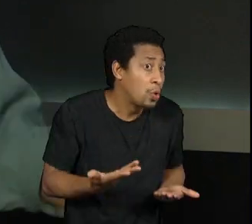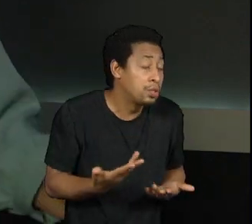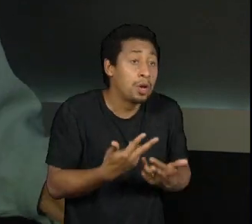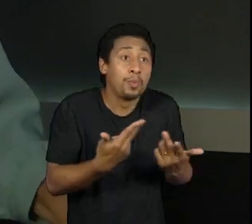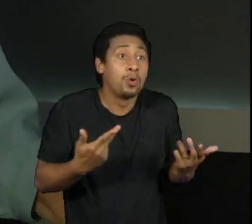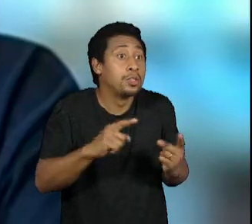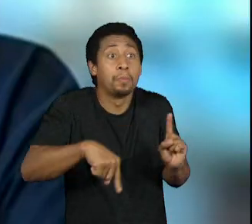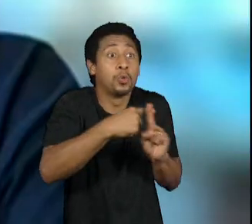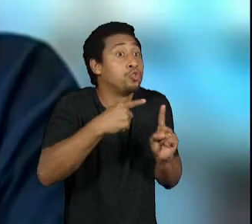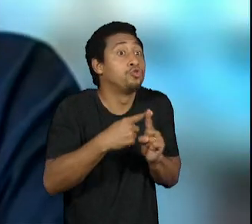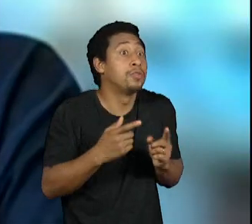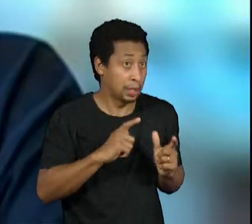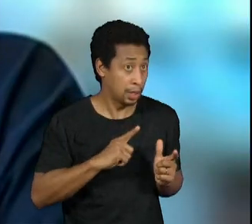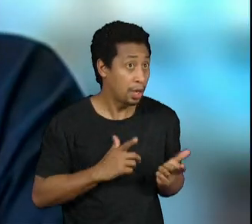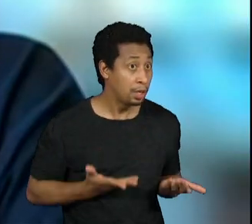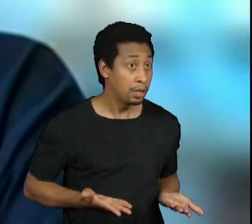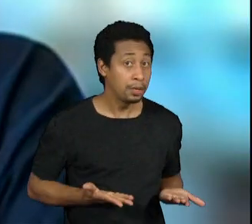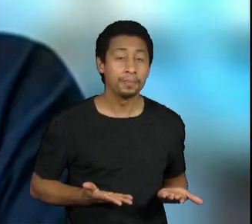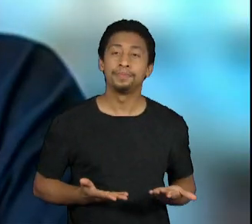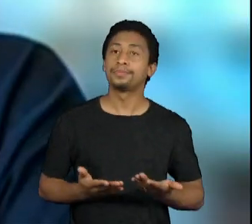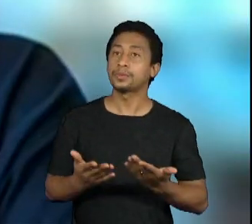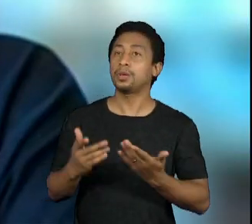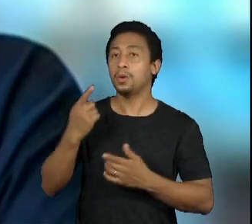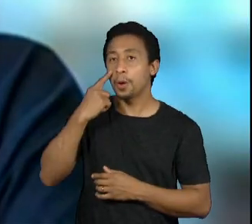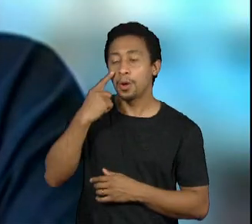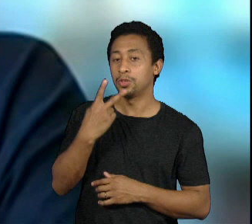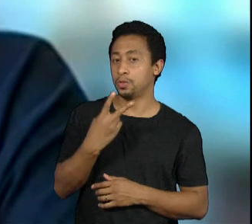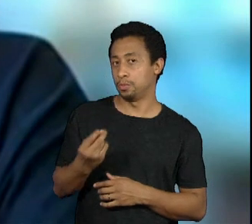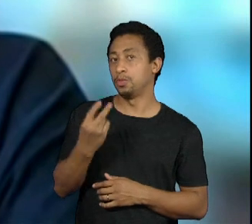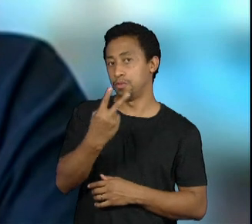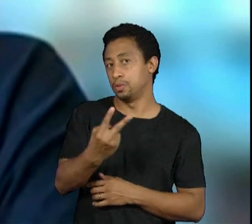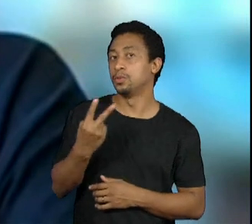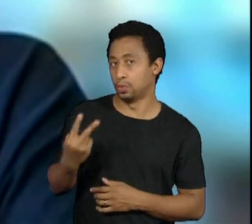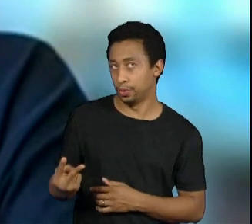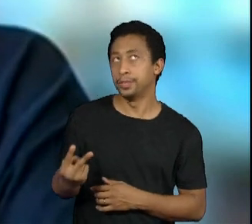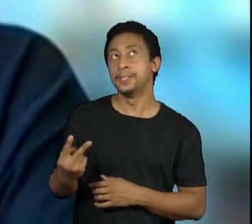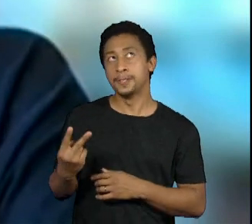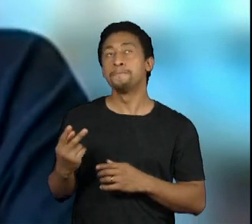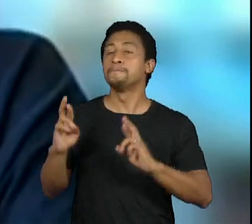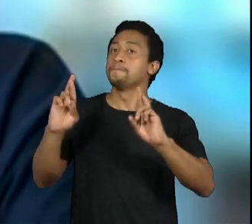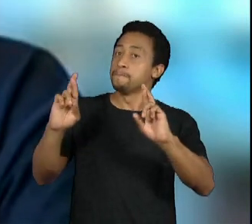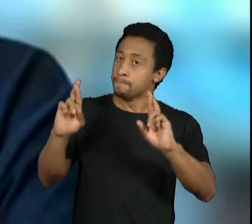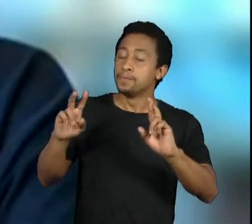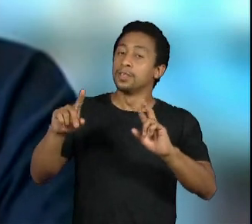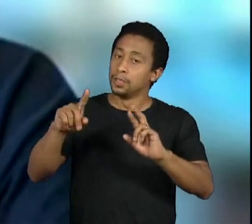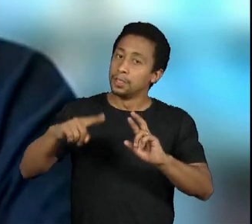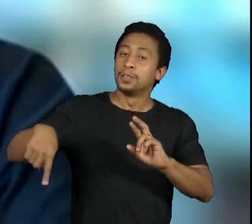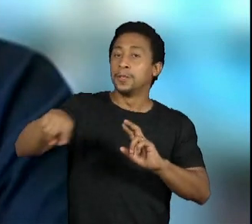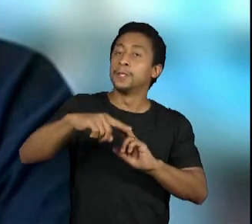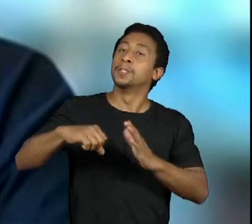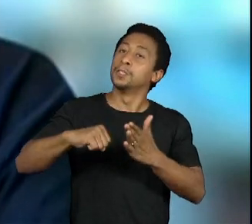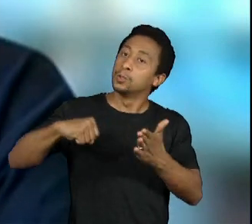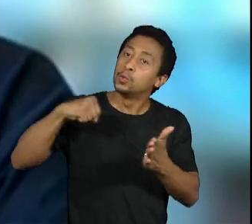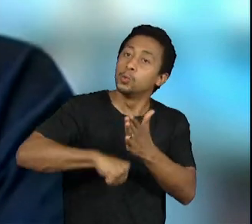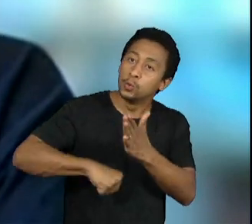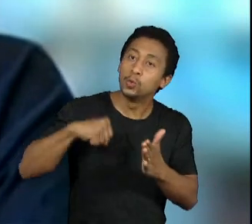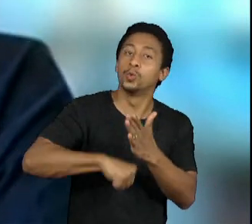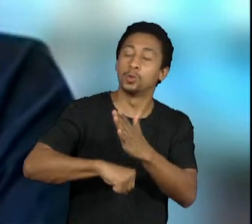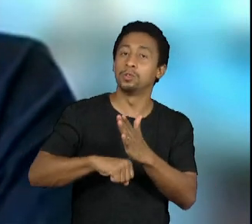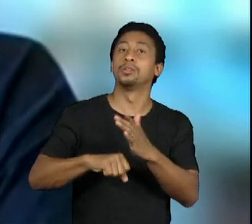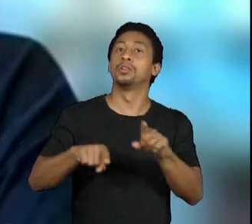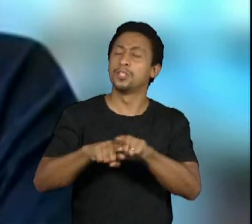positiva para a gente esperar? O que eu acho que a gente pode esperar para 2022 é muita luta, muita energia